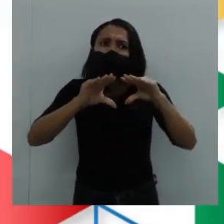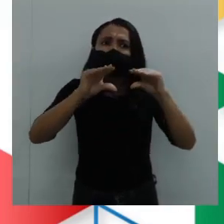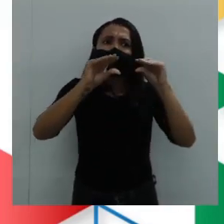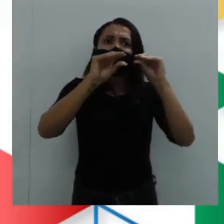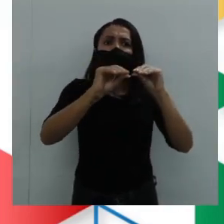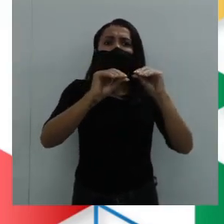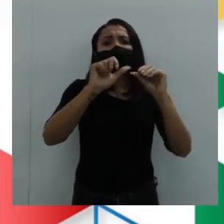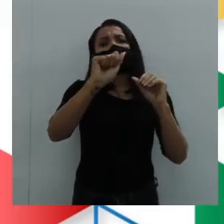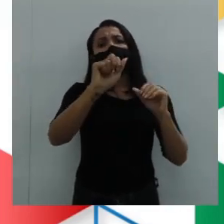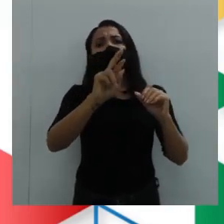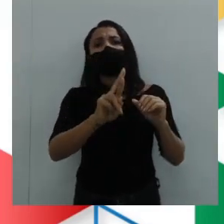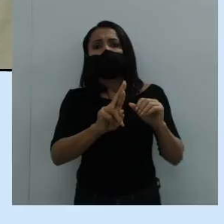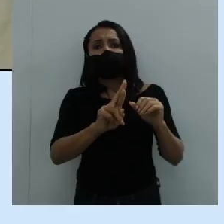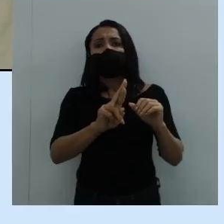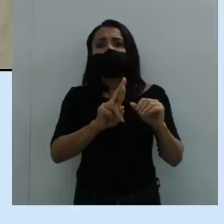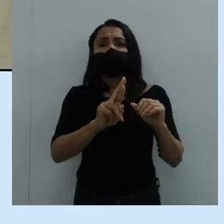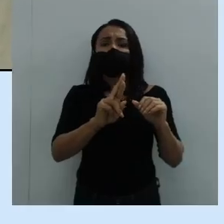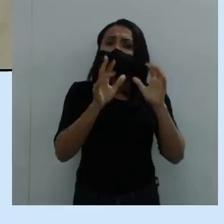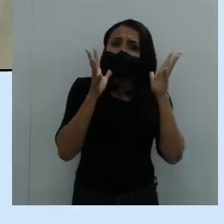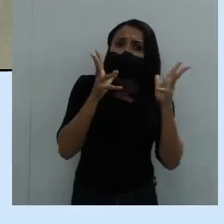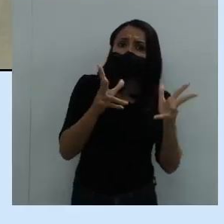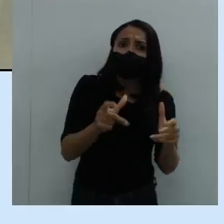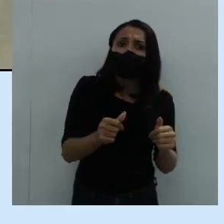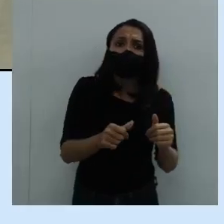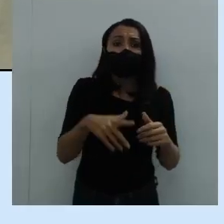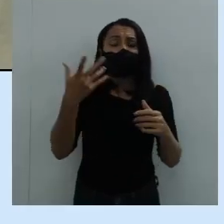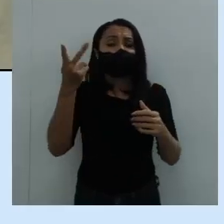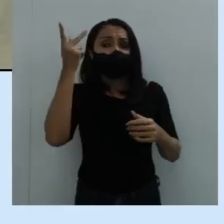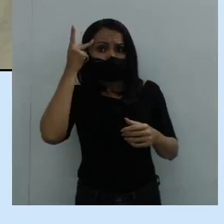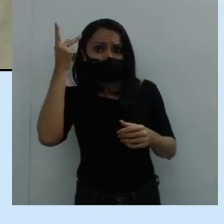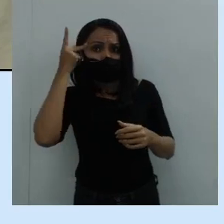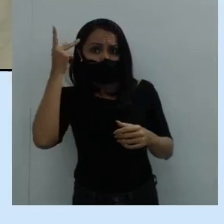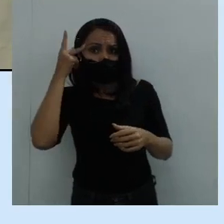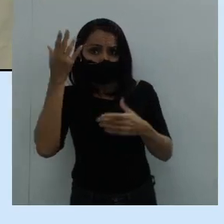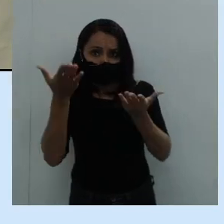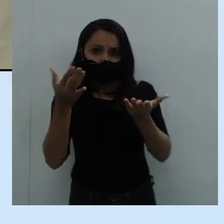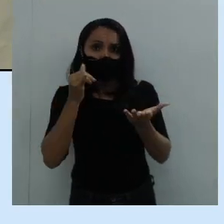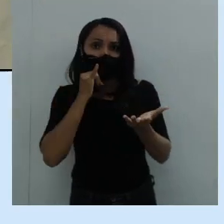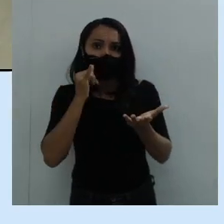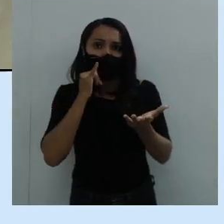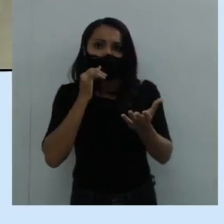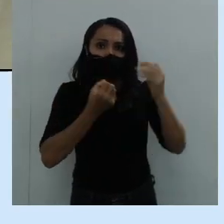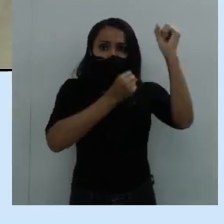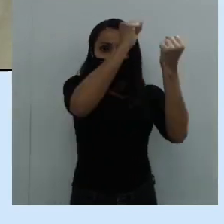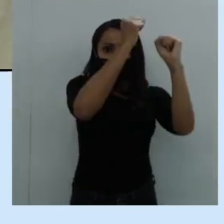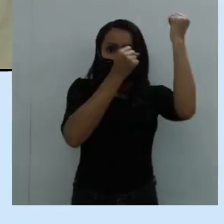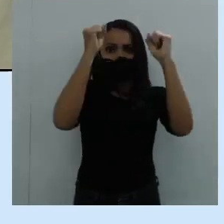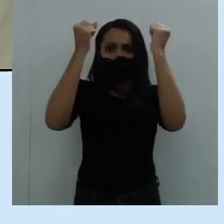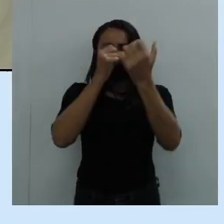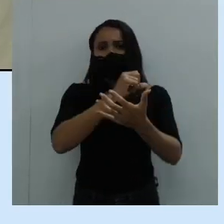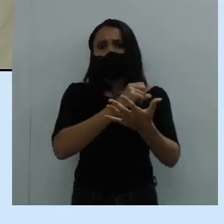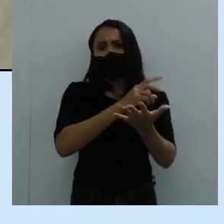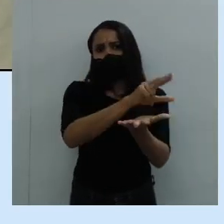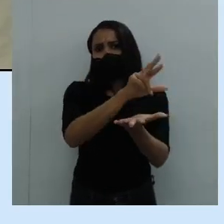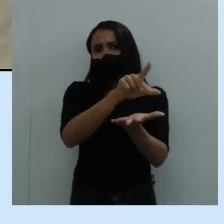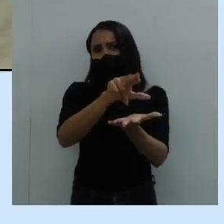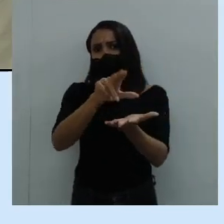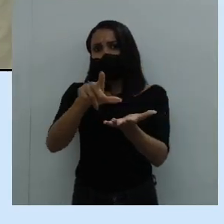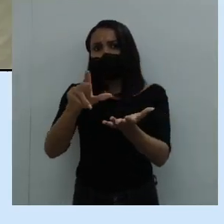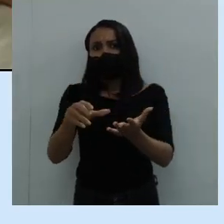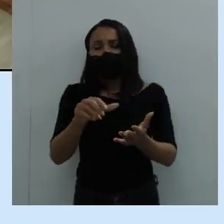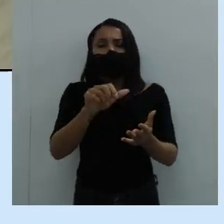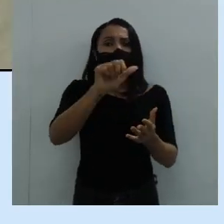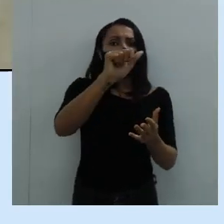transparência do ar. Então, se você vai ali na cidade de São Paulo, né, onde tem muitas indústrias, né, você não vê o ar